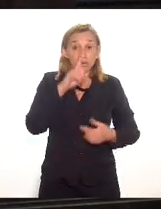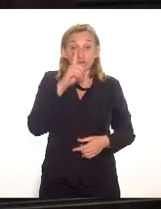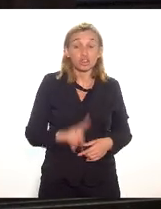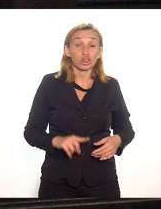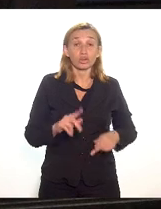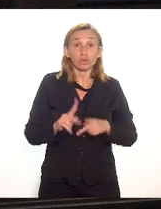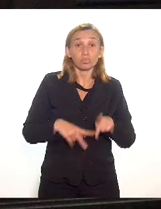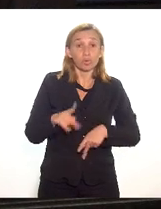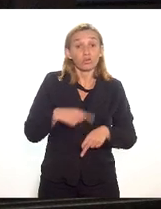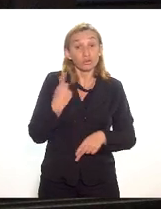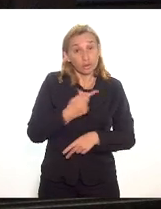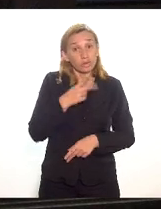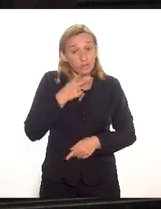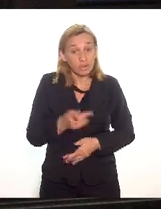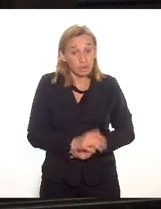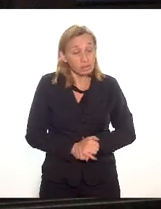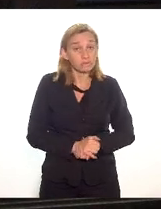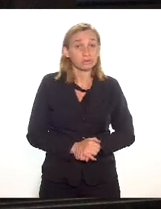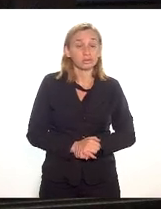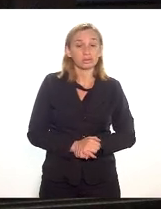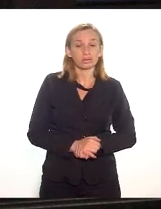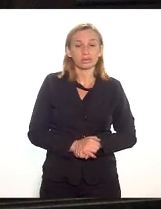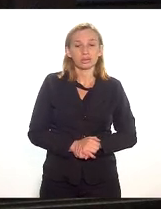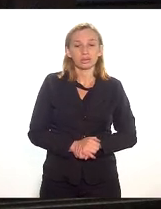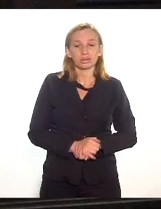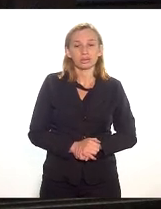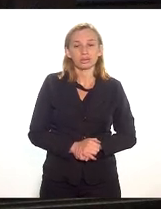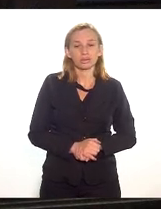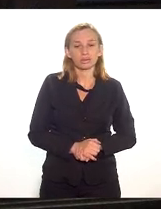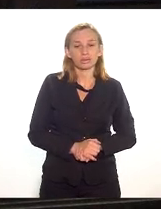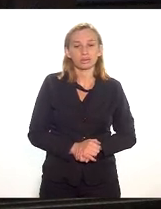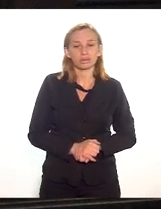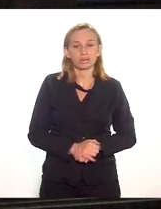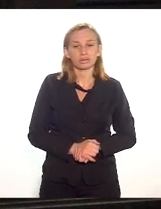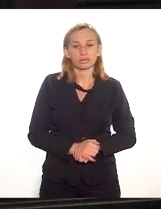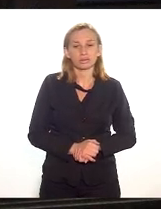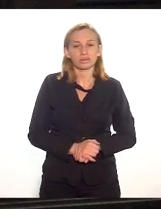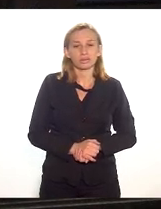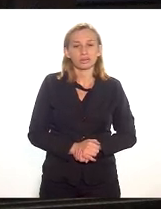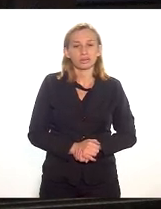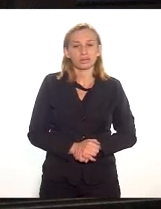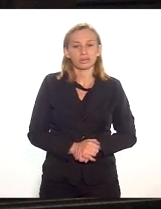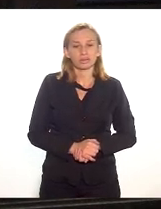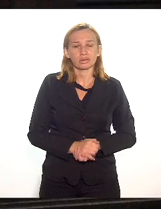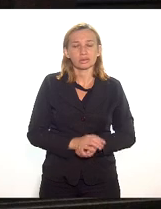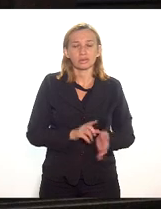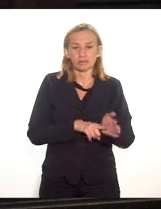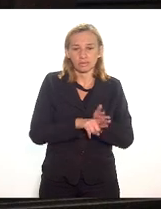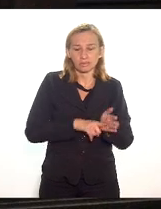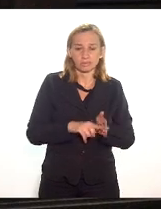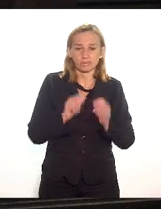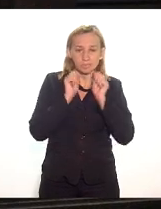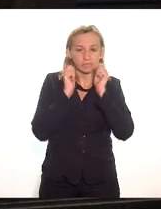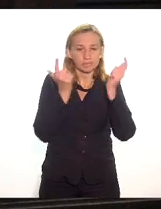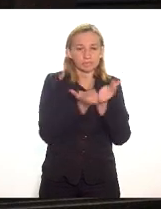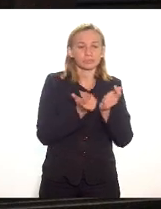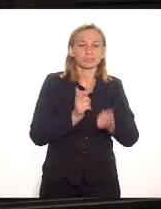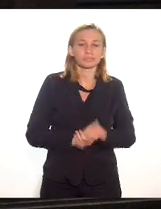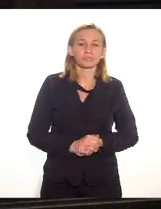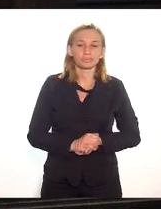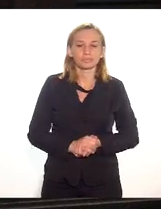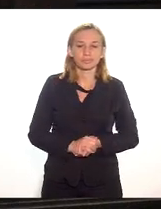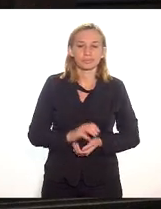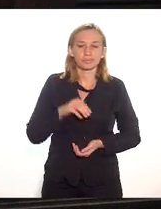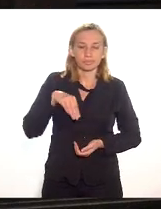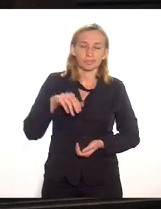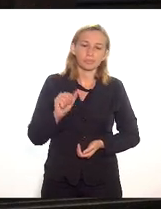que a gente está falando. E aí os dados falam por si sós. A assessoria fiscal da Alerje, cumprimento aqui o professor Mauro